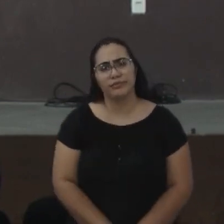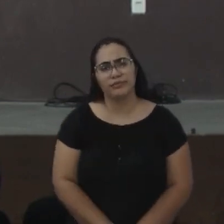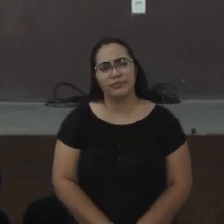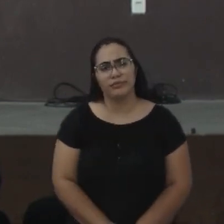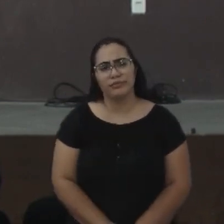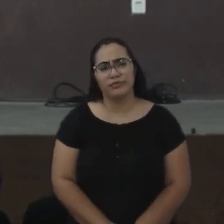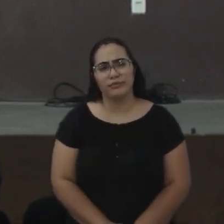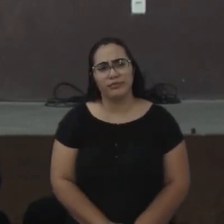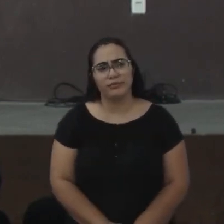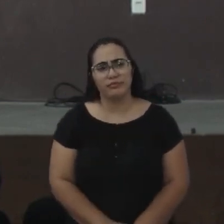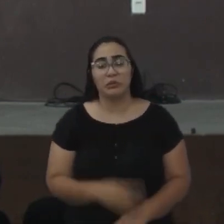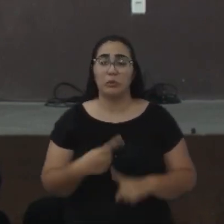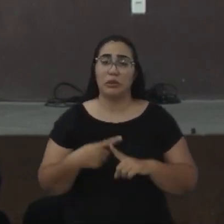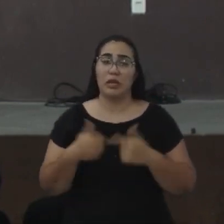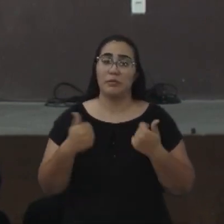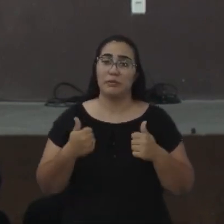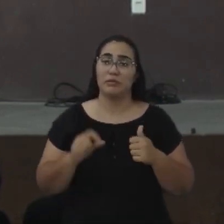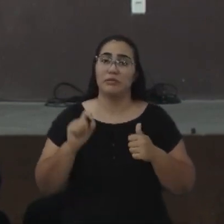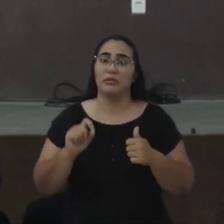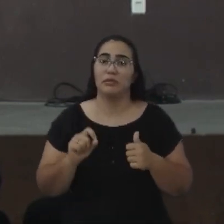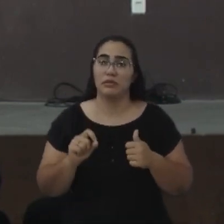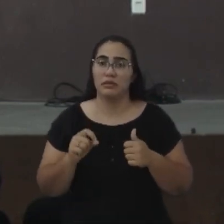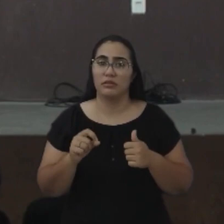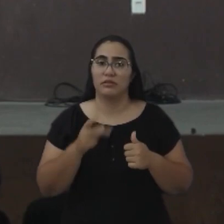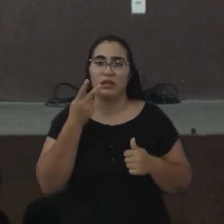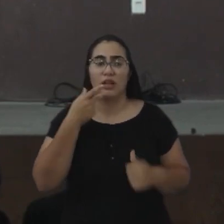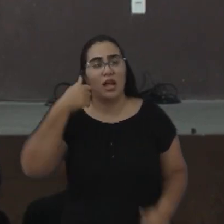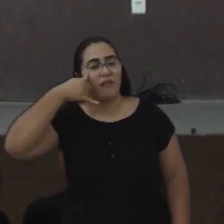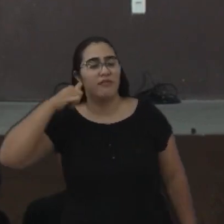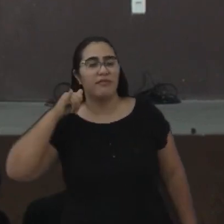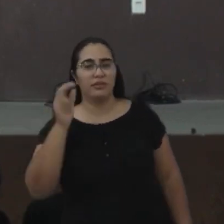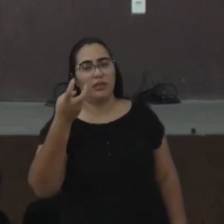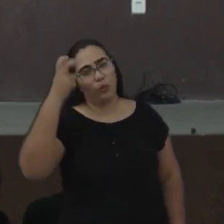Porque a gente devia ensinar eles a reprovar essa cultura.